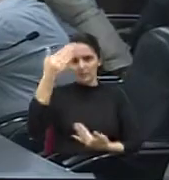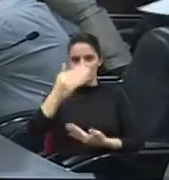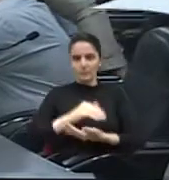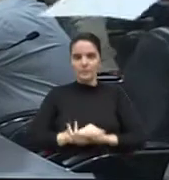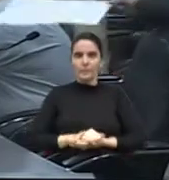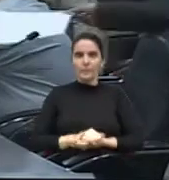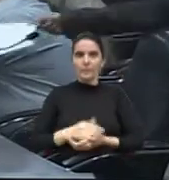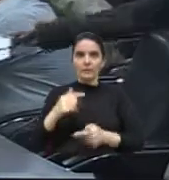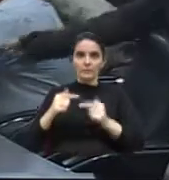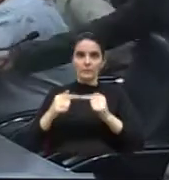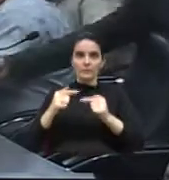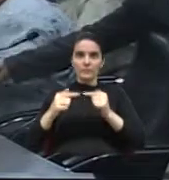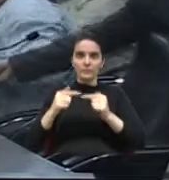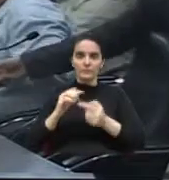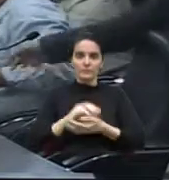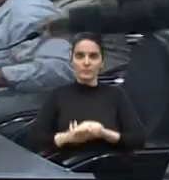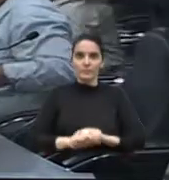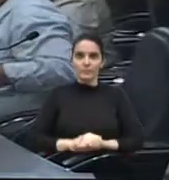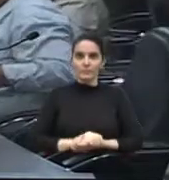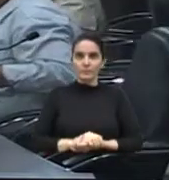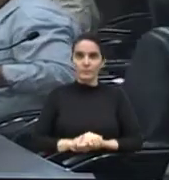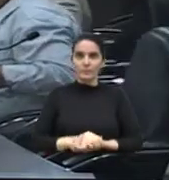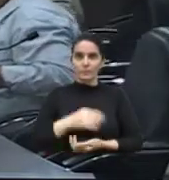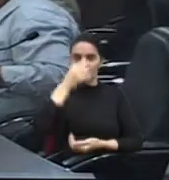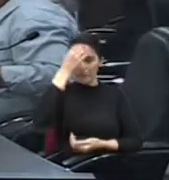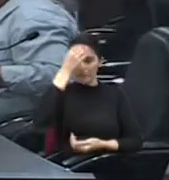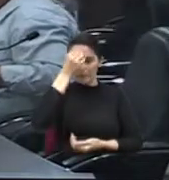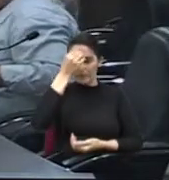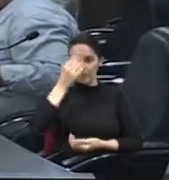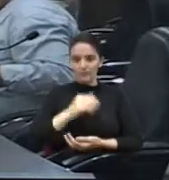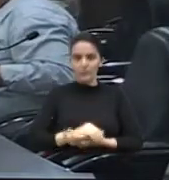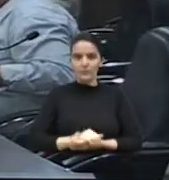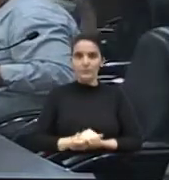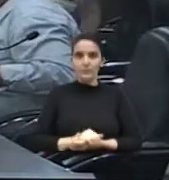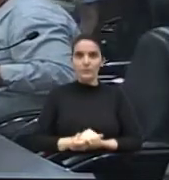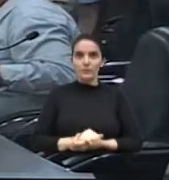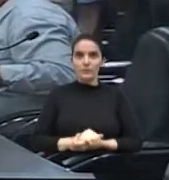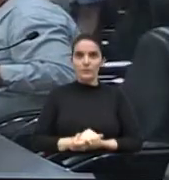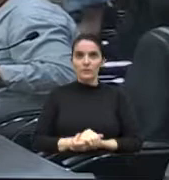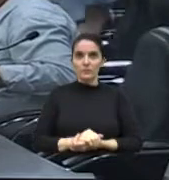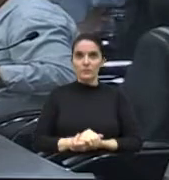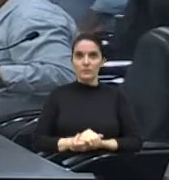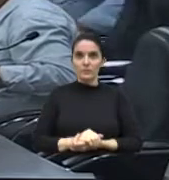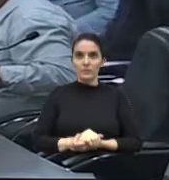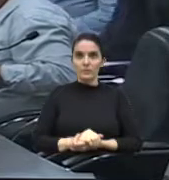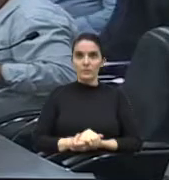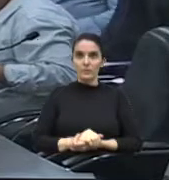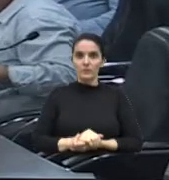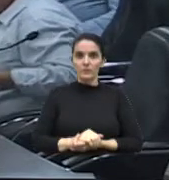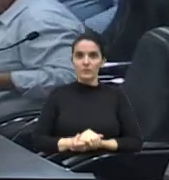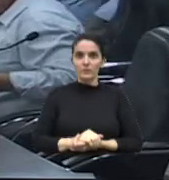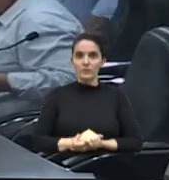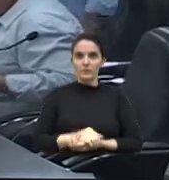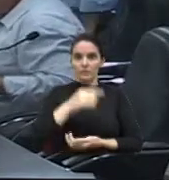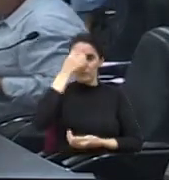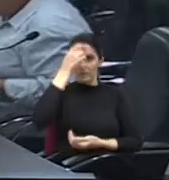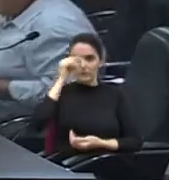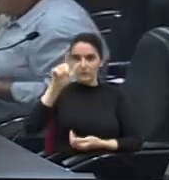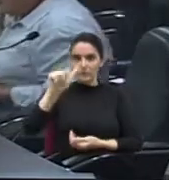obrigada. Continua a discussão. Eu gostaria rapidamente, presidente. Pode usar a palavra? Rafael Camargo, depois